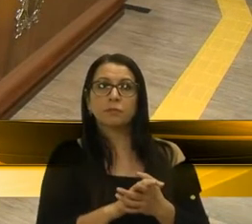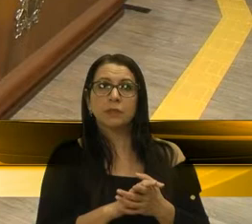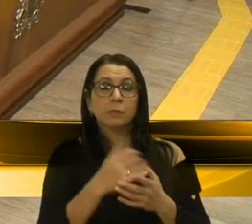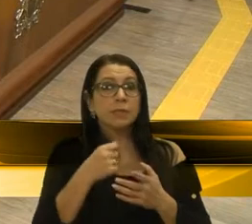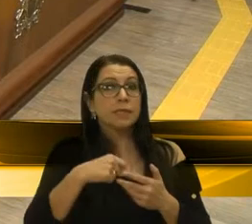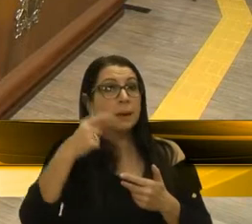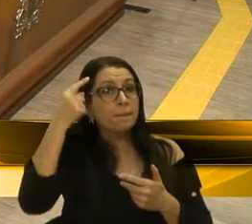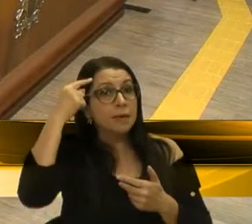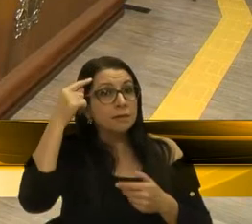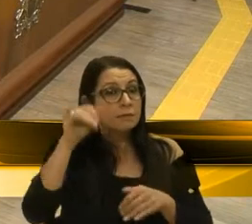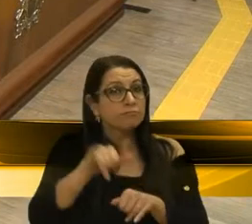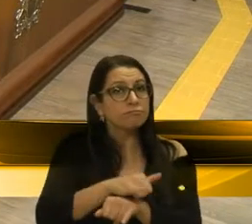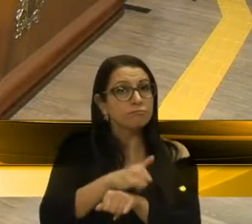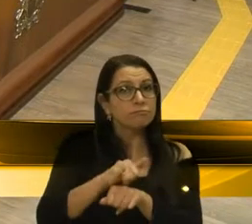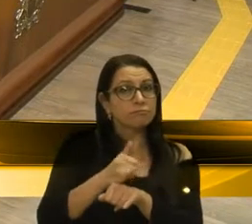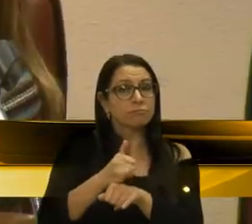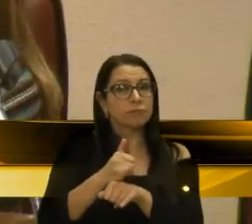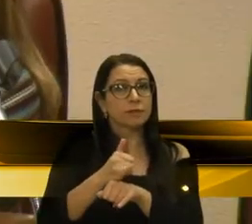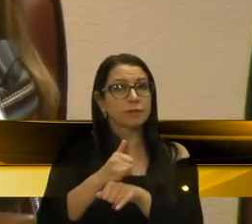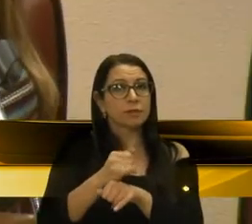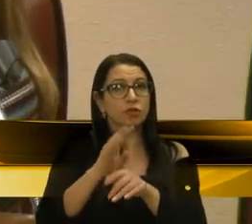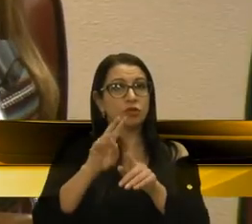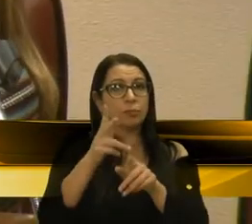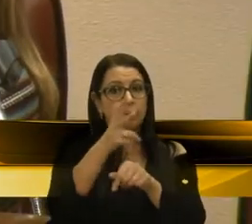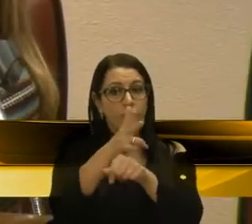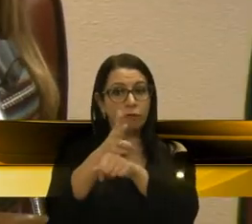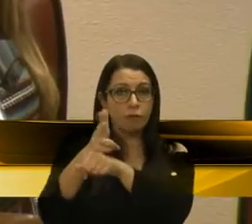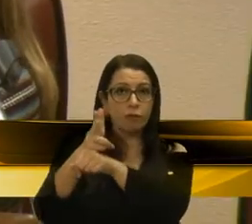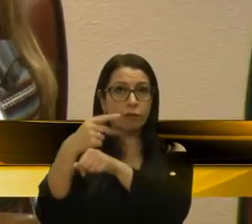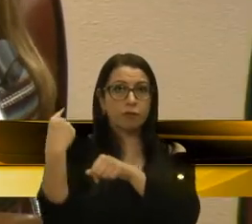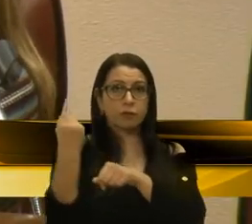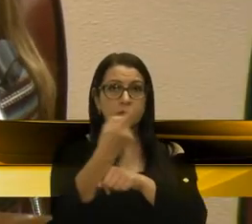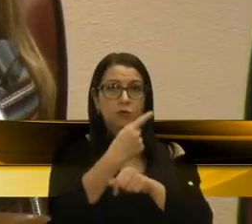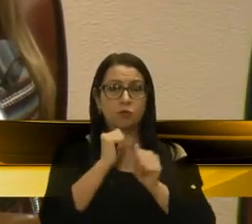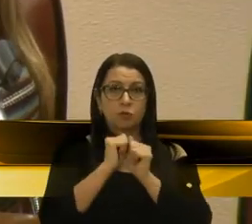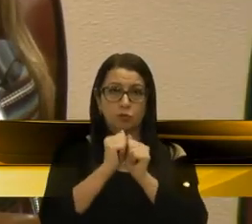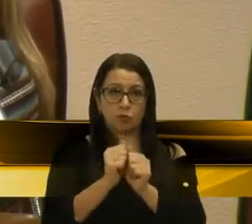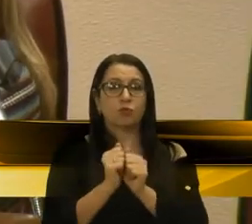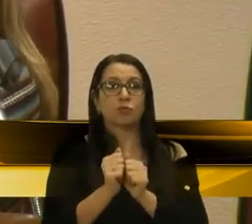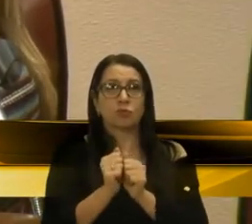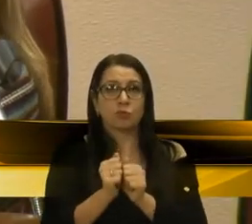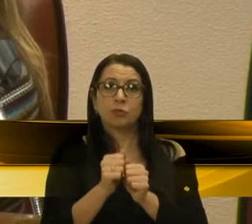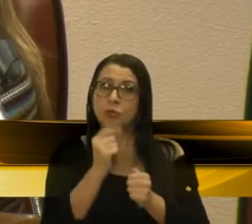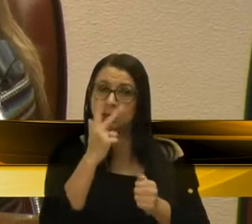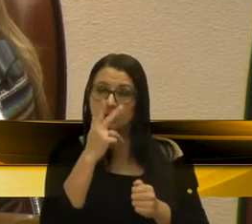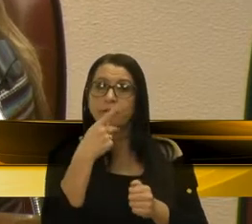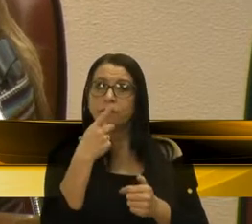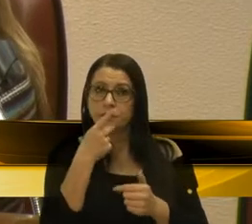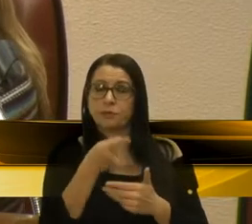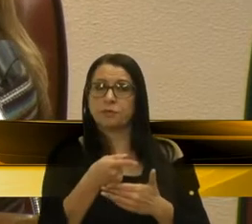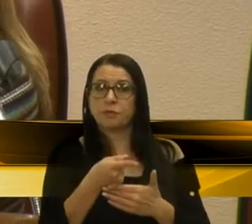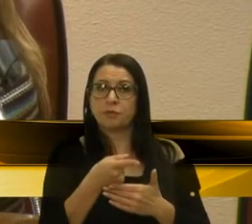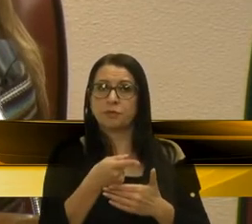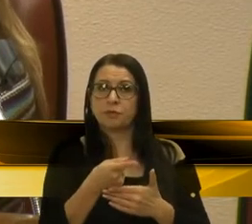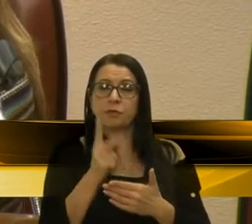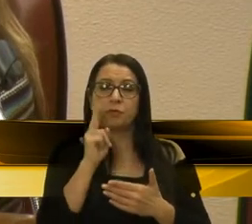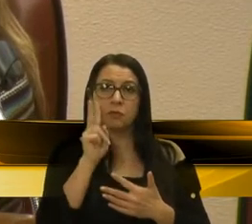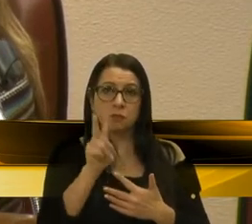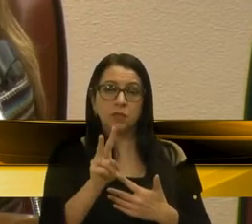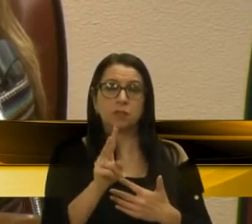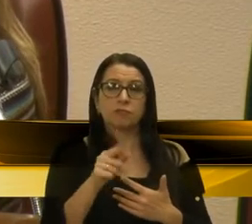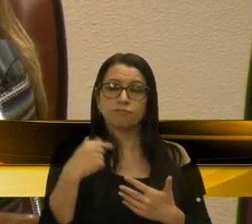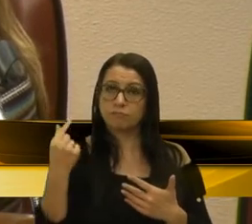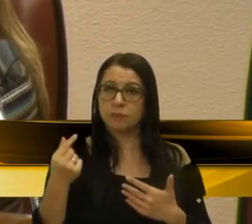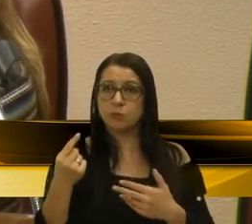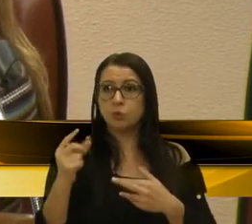pensar a estratégia de cercamento eletrônico, monitoramento conjunta. Então, exatamente o que foi visto ou será